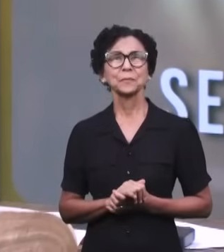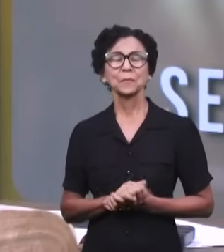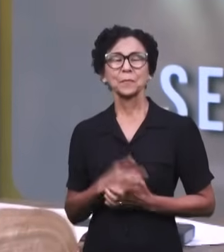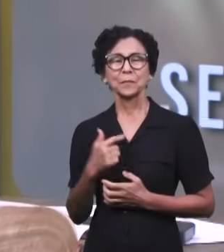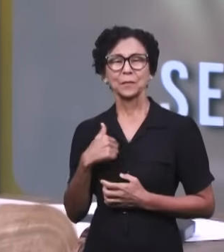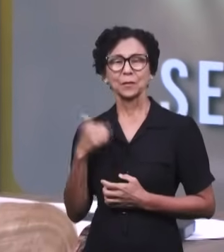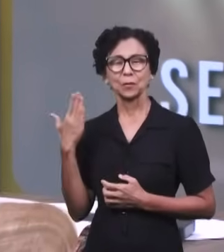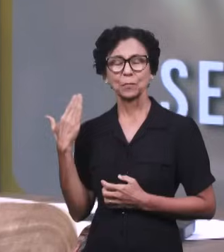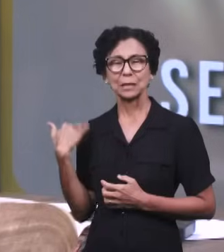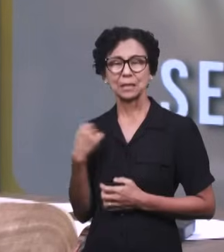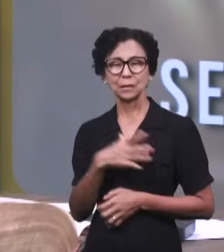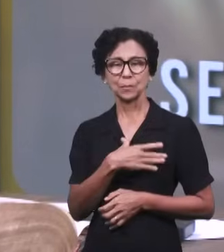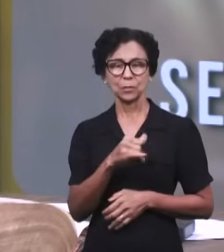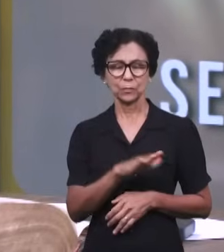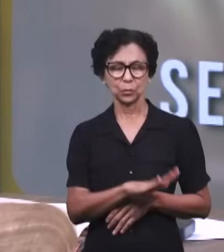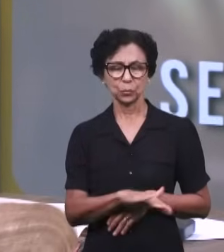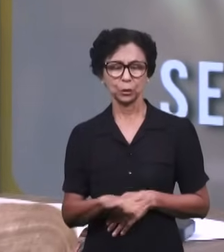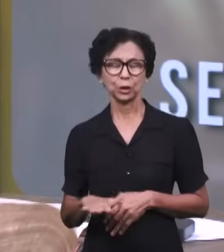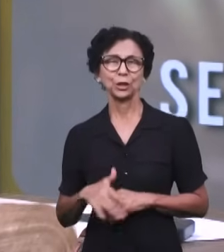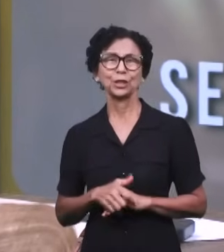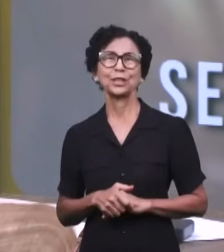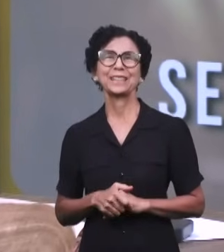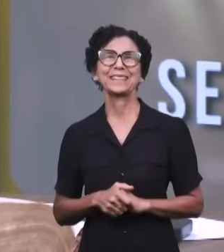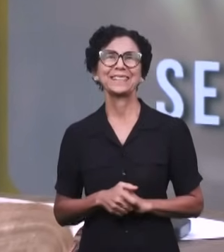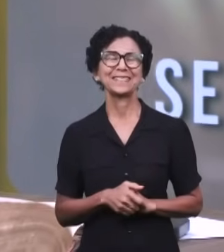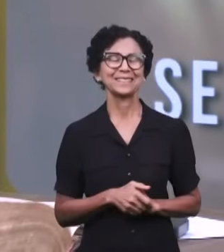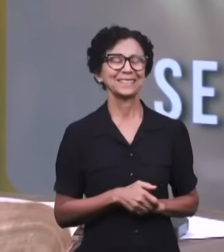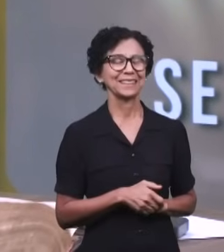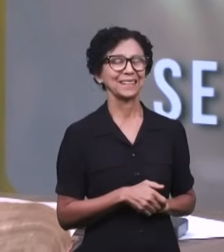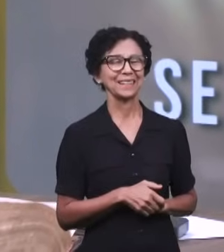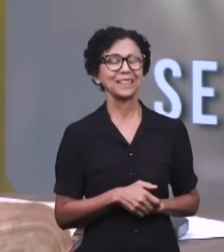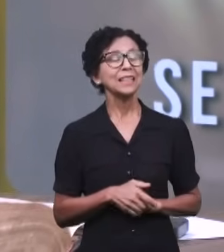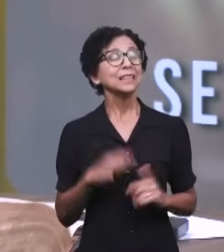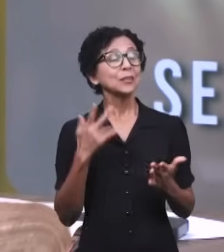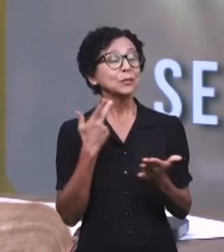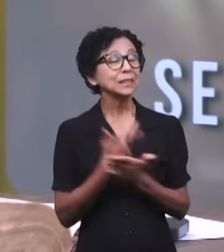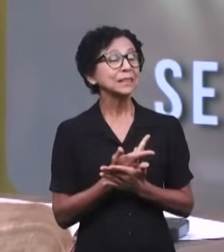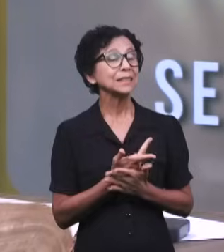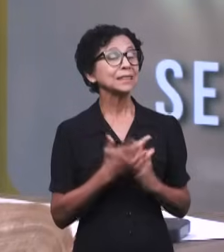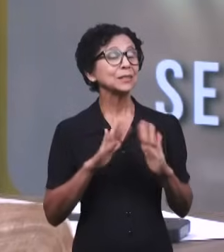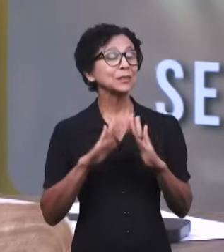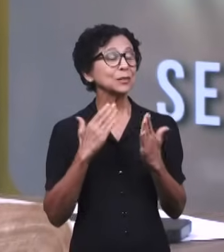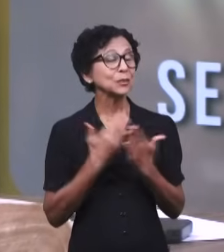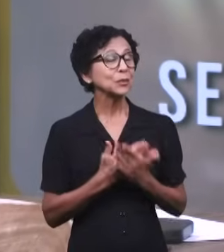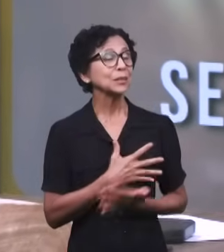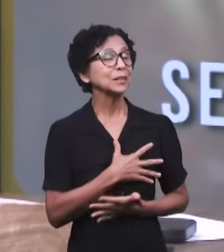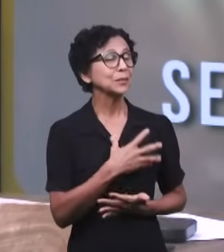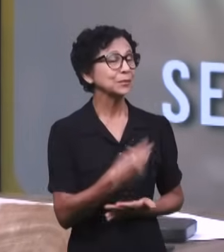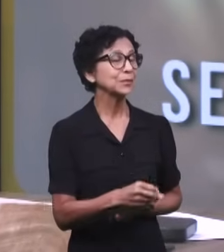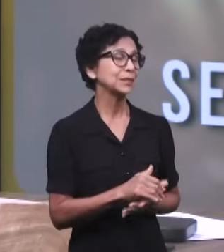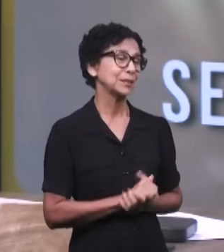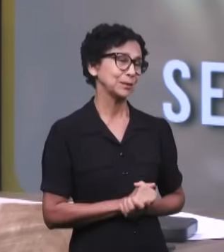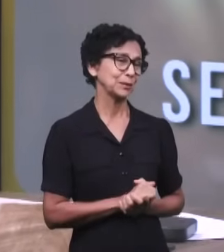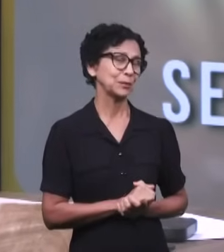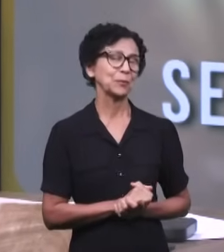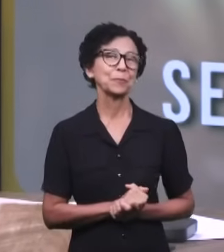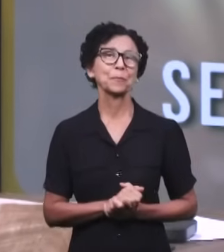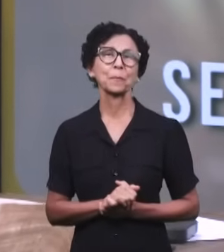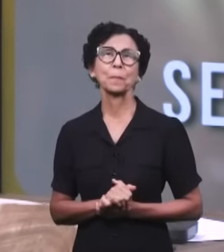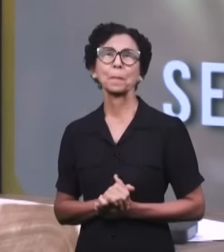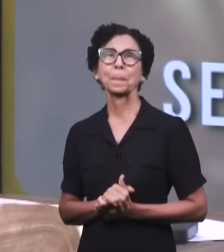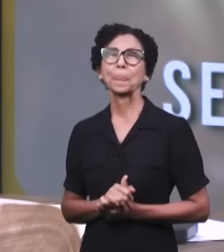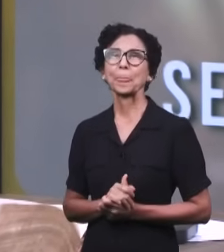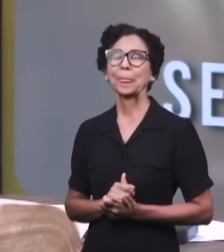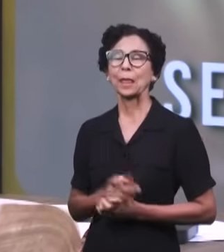pequenos. A gente queria saber o que aconteceu, sair de casa, eu orava quando eu não estava, eu não orava quando eu